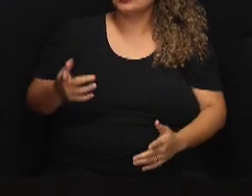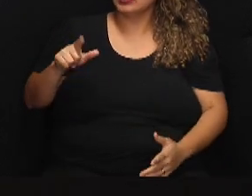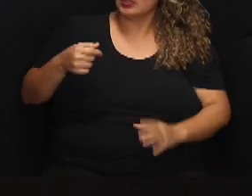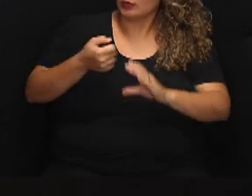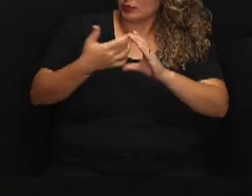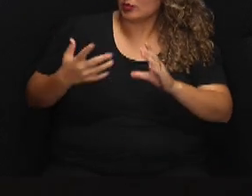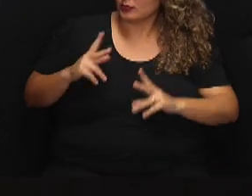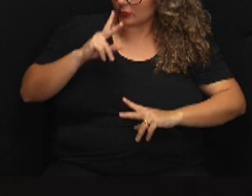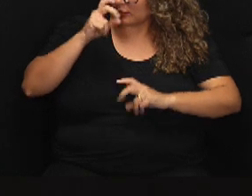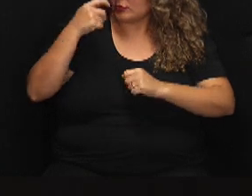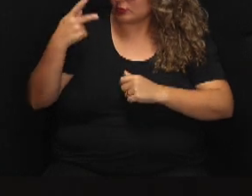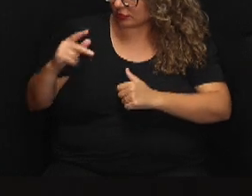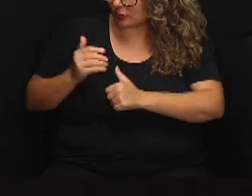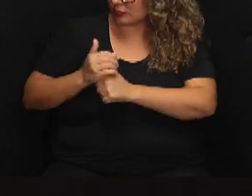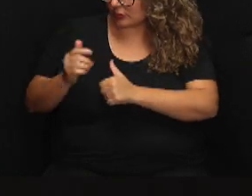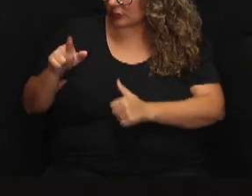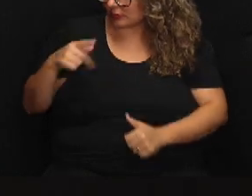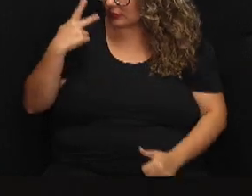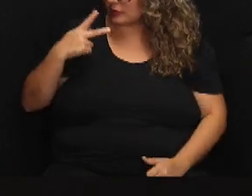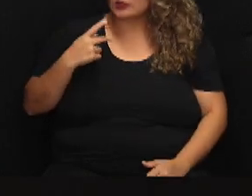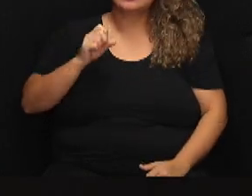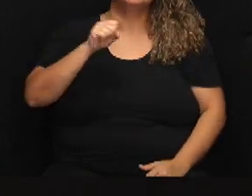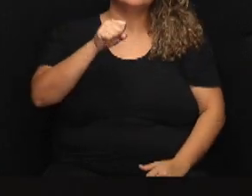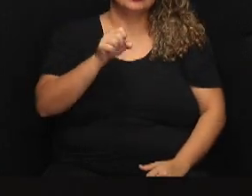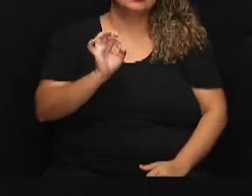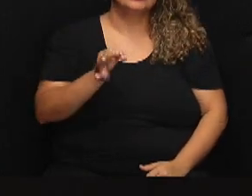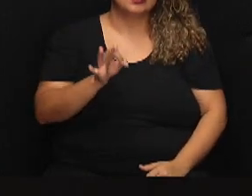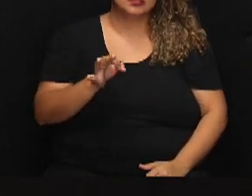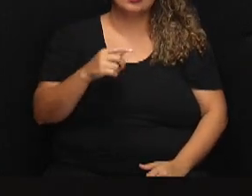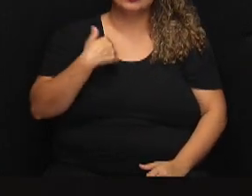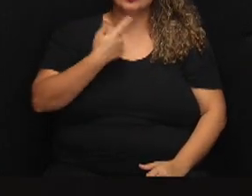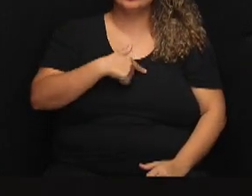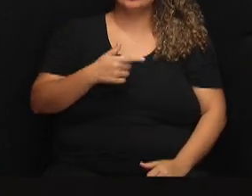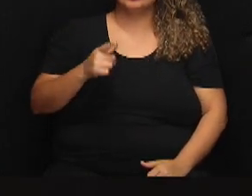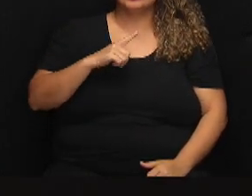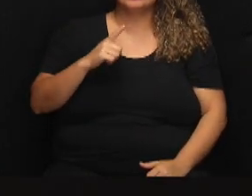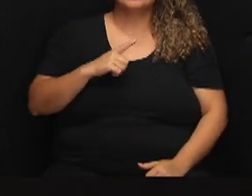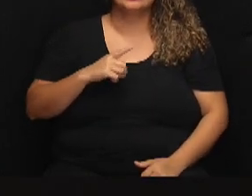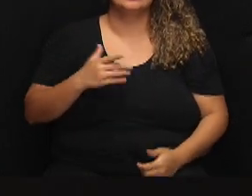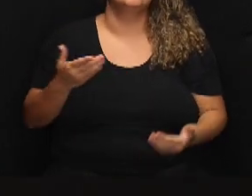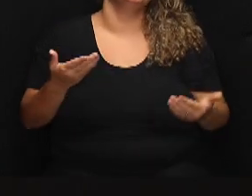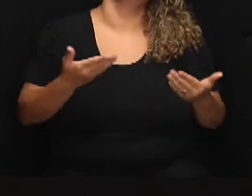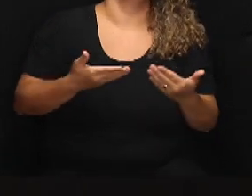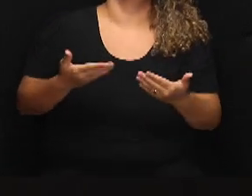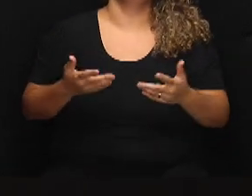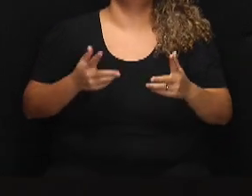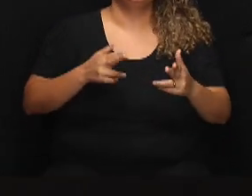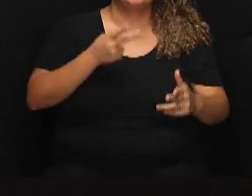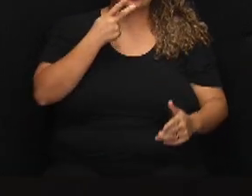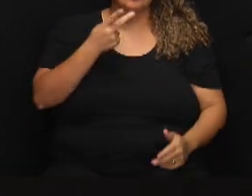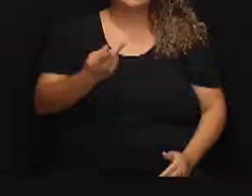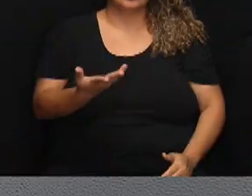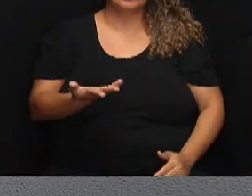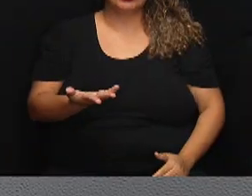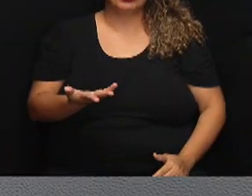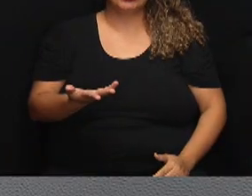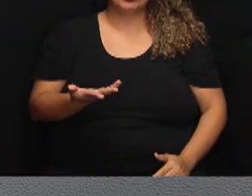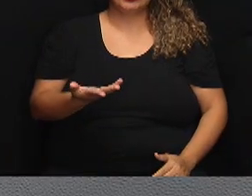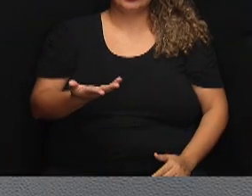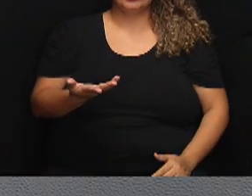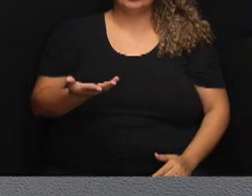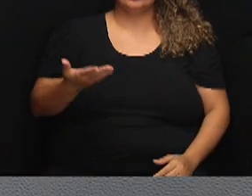característica forte do seu mandato, né, vereadora? Sem dúvida nenhuma. A gente tem hoje, né, como foi bem dito, a